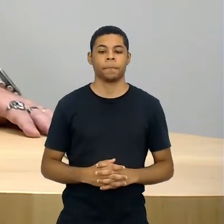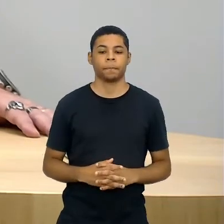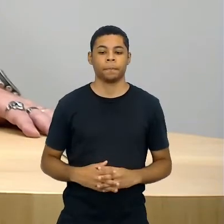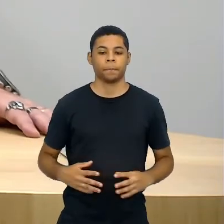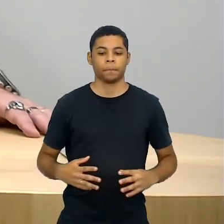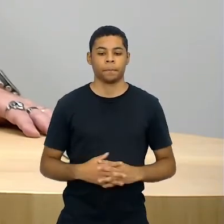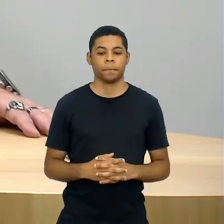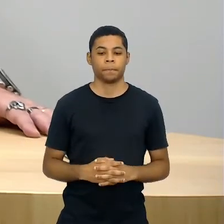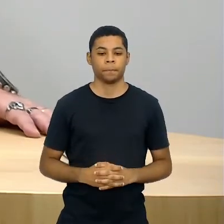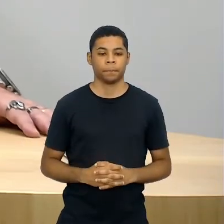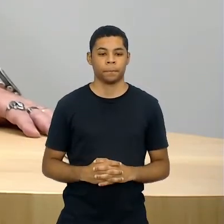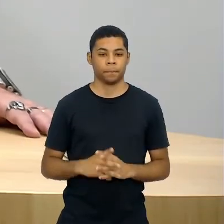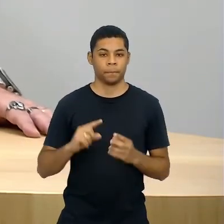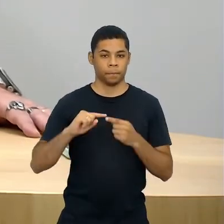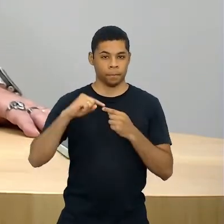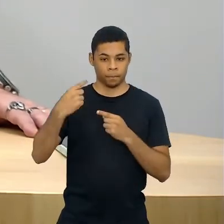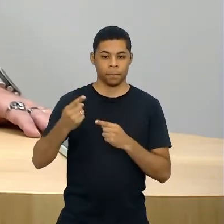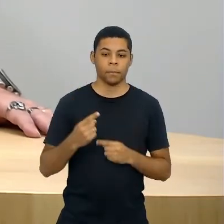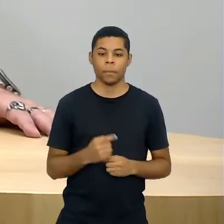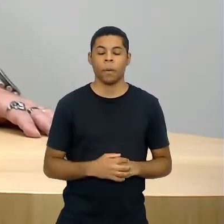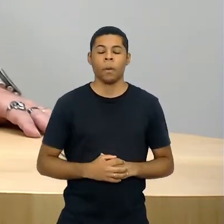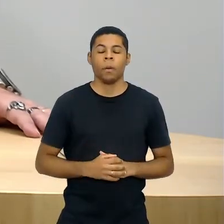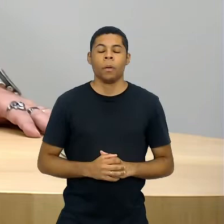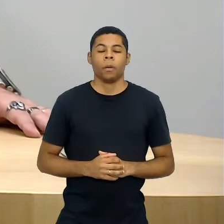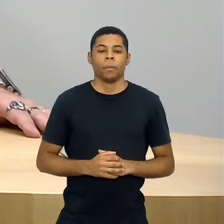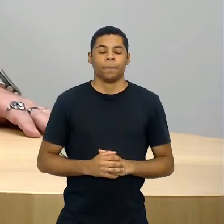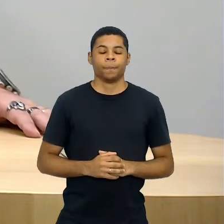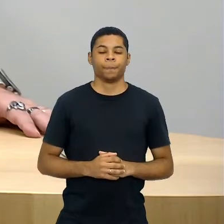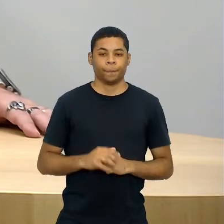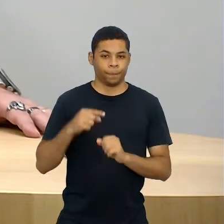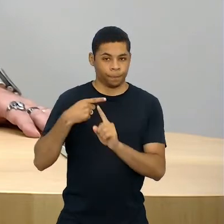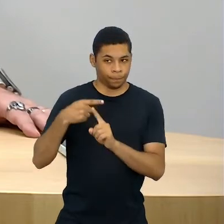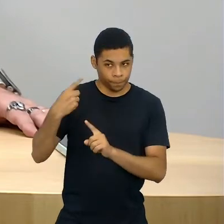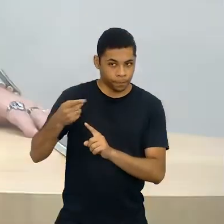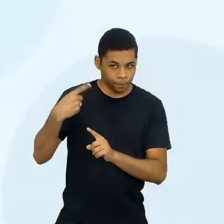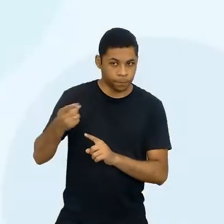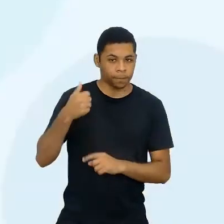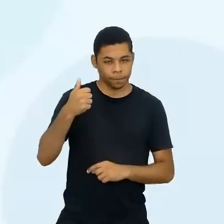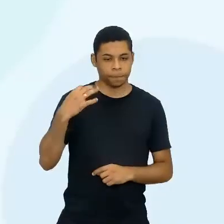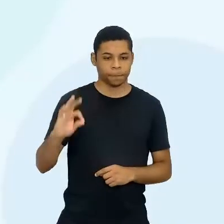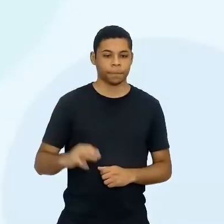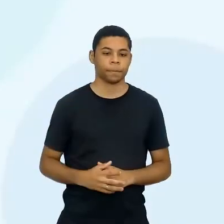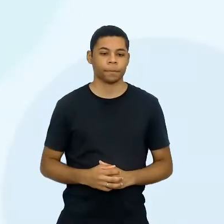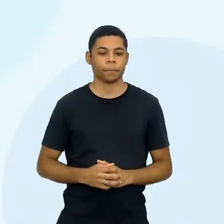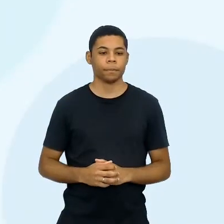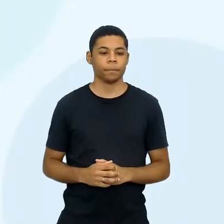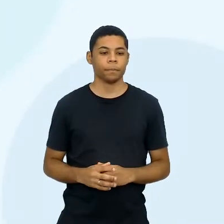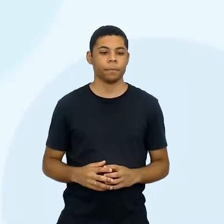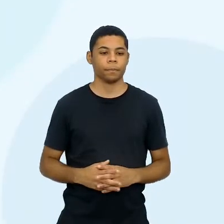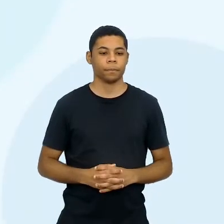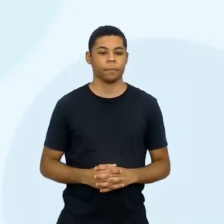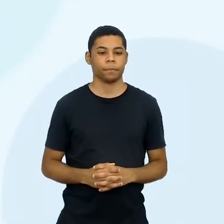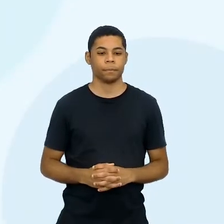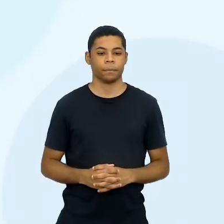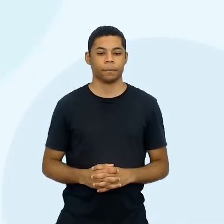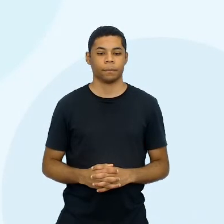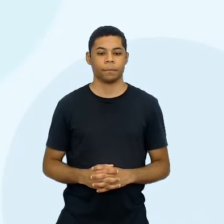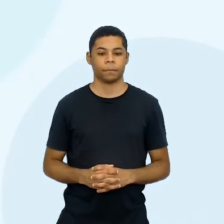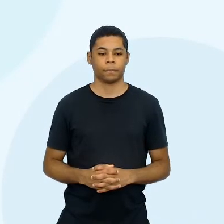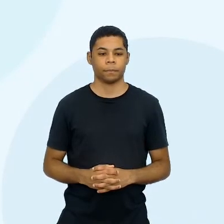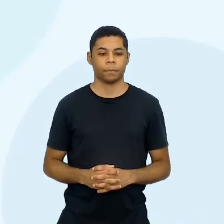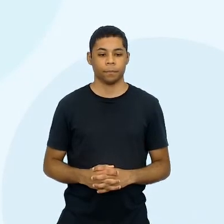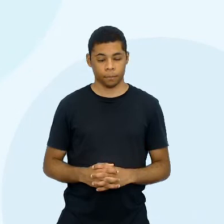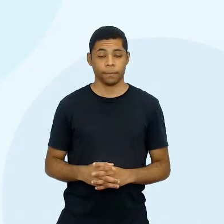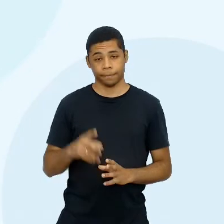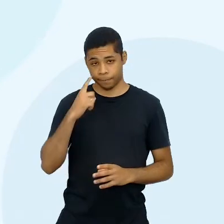Vai para a próxima, vai, volta, vai mais uma, vai lá mais uma. Aí, querido, aí ó, tá aí ó, nós temos aí